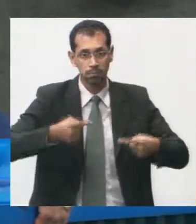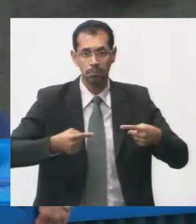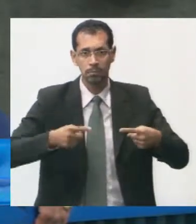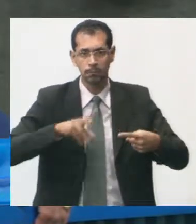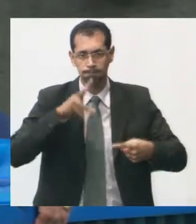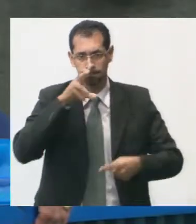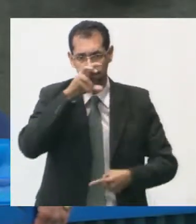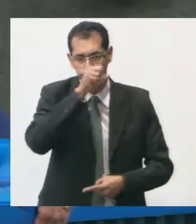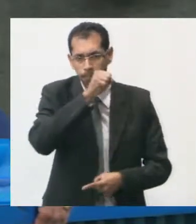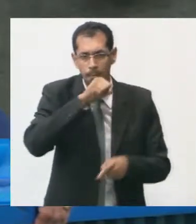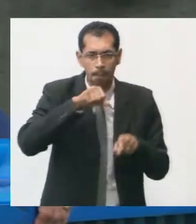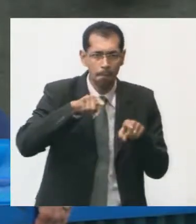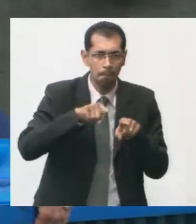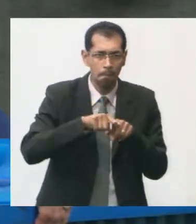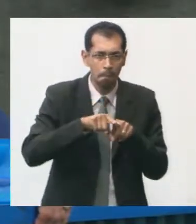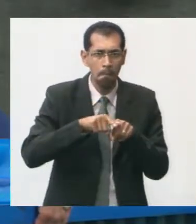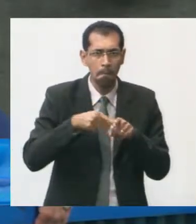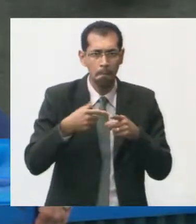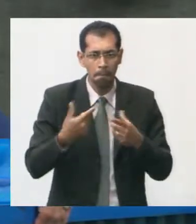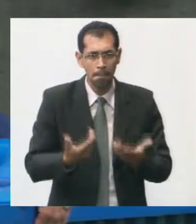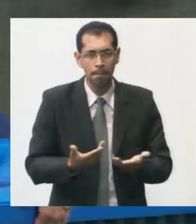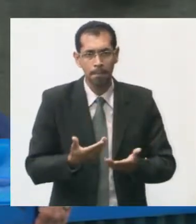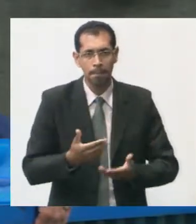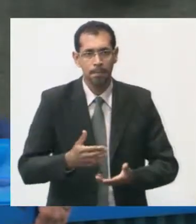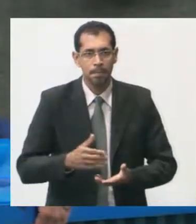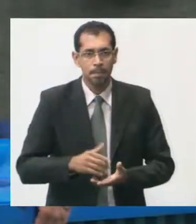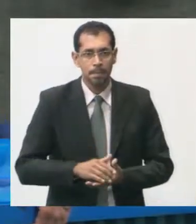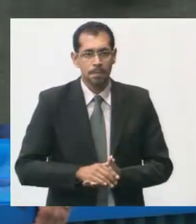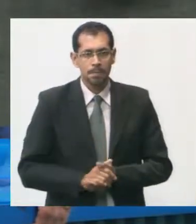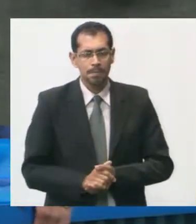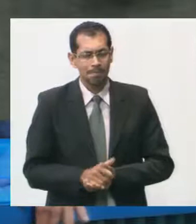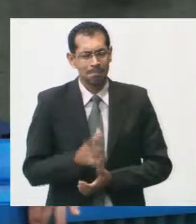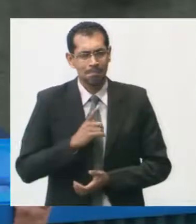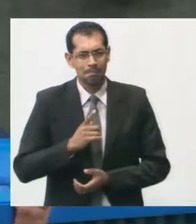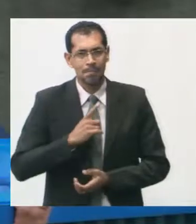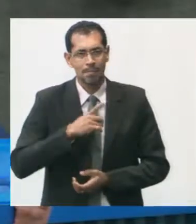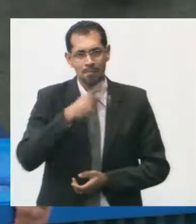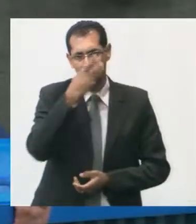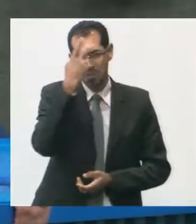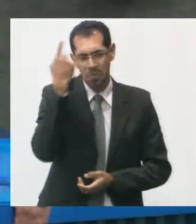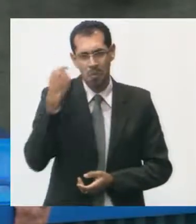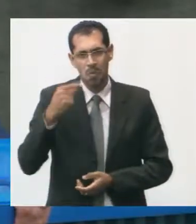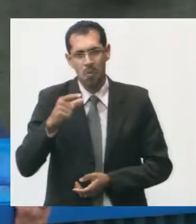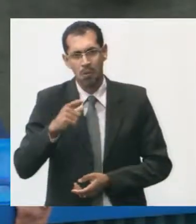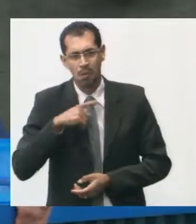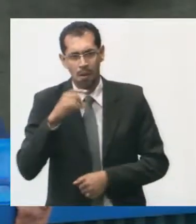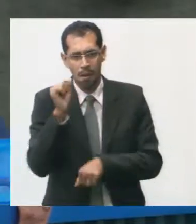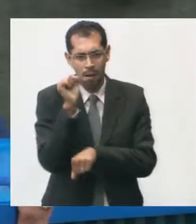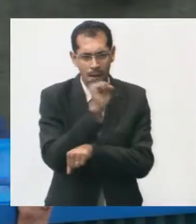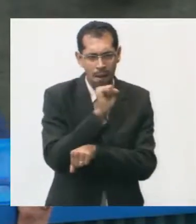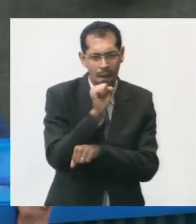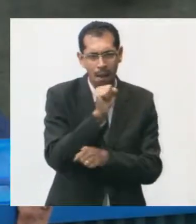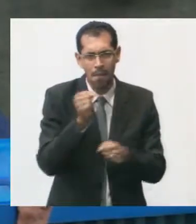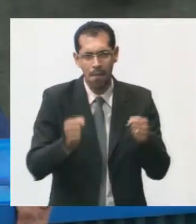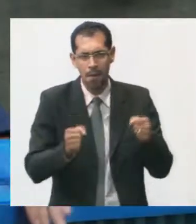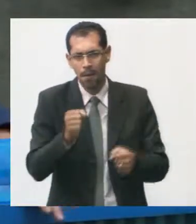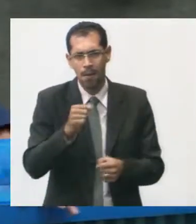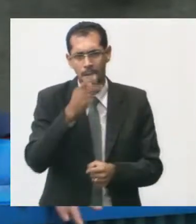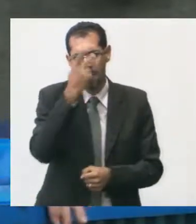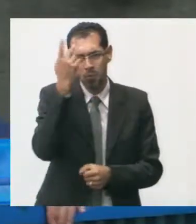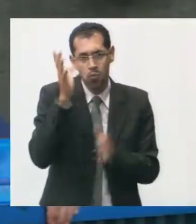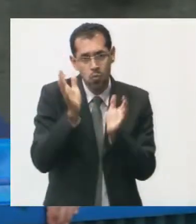forte, com pessoas, veículos, pessoas de outras